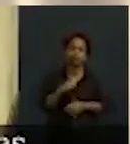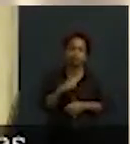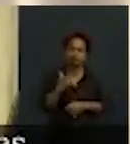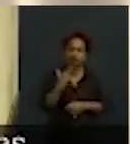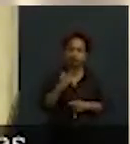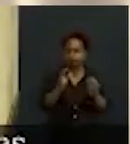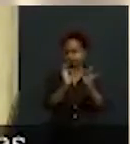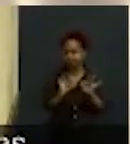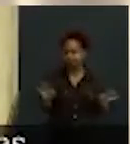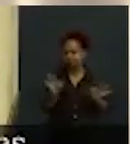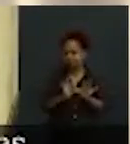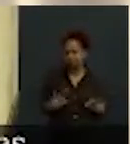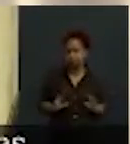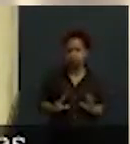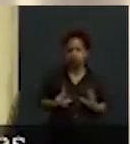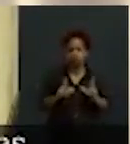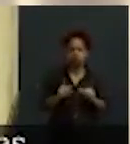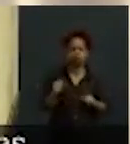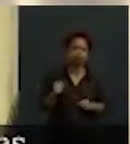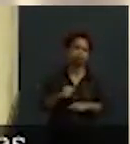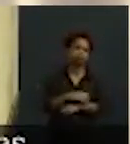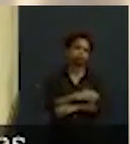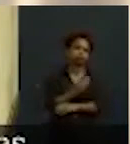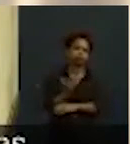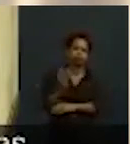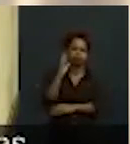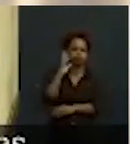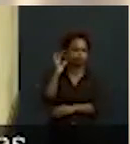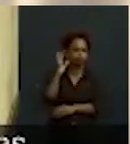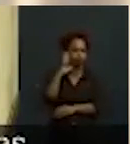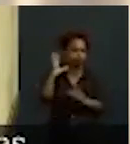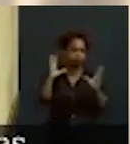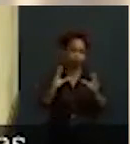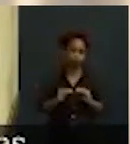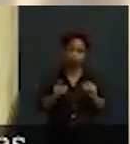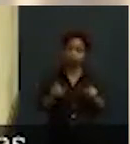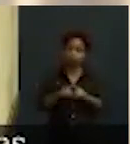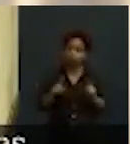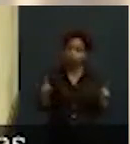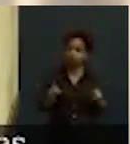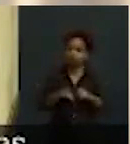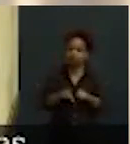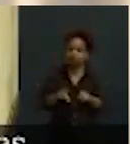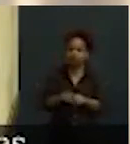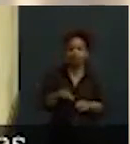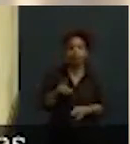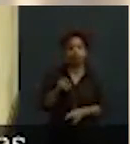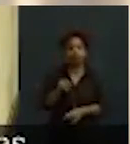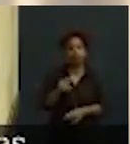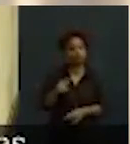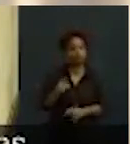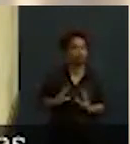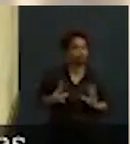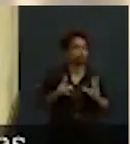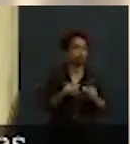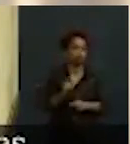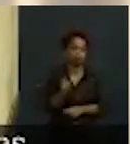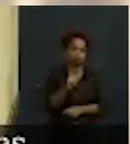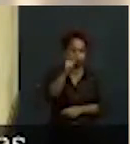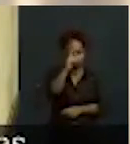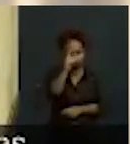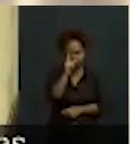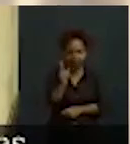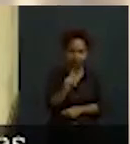quem diga que todas as noites são de sonhos, mas há também quem garanta que nem todas,